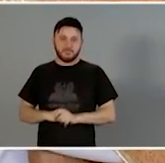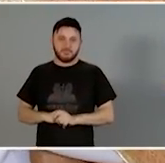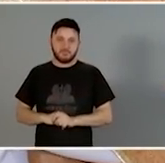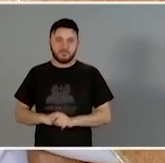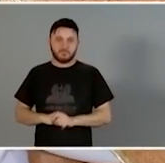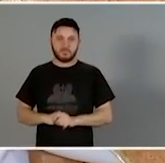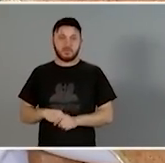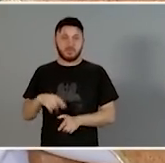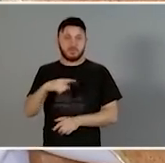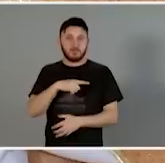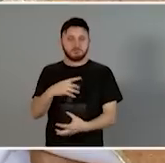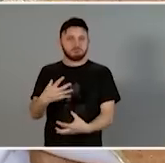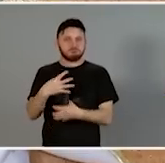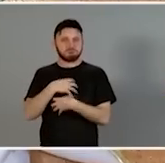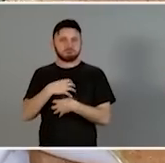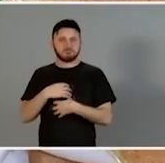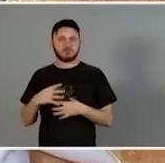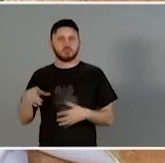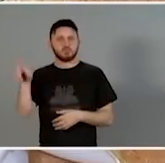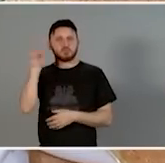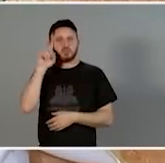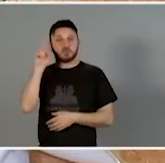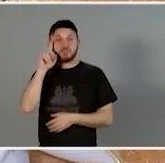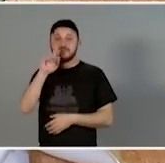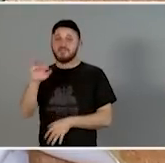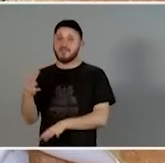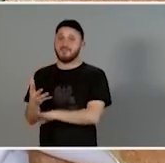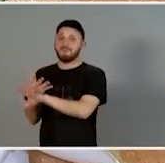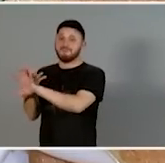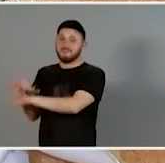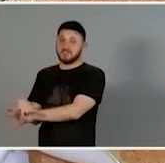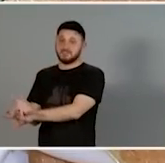E eu tenho a impressão que quase todo dia ela vai ficar vazia.